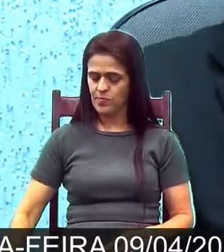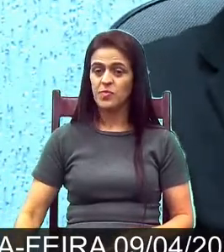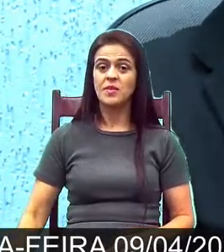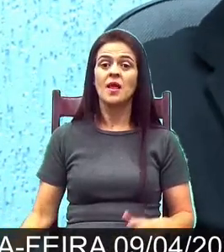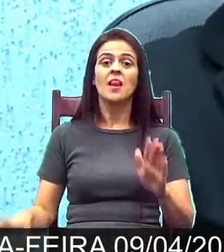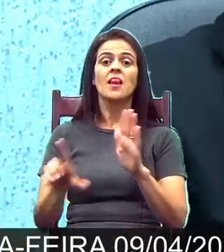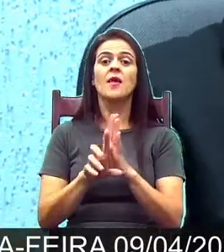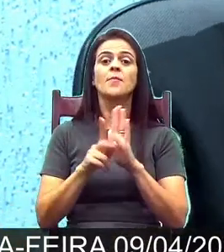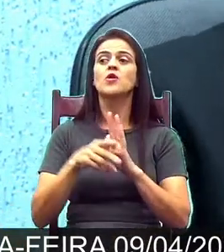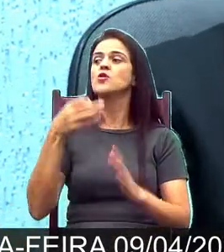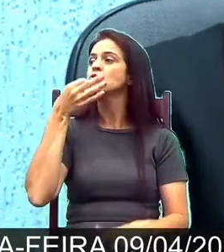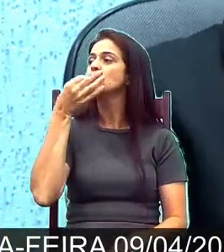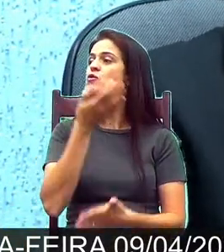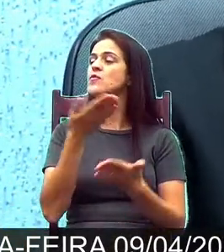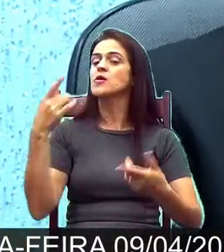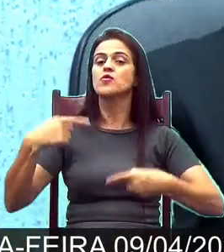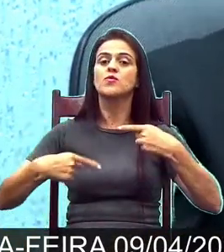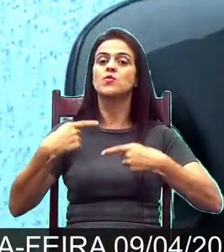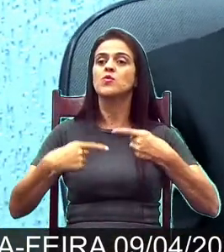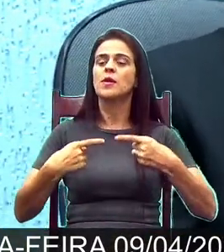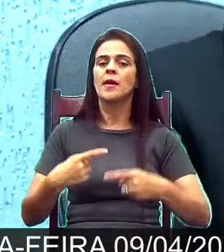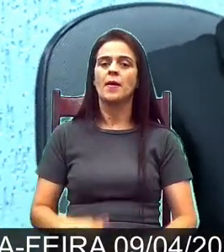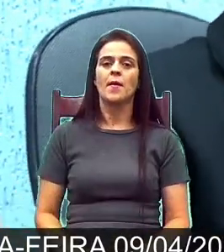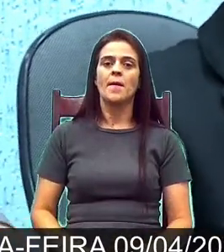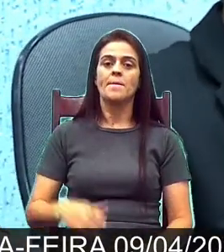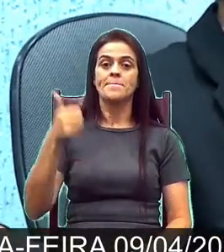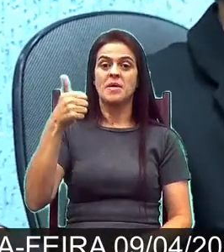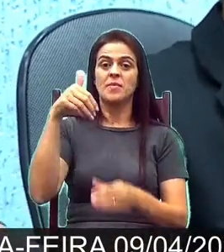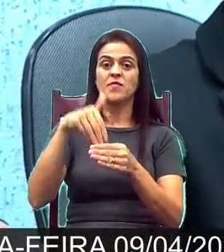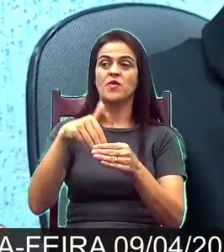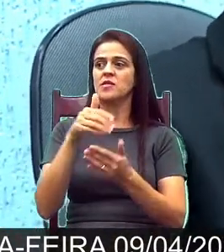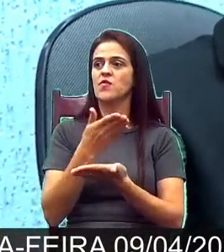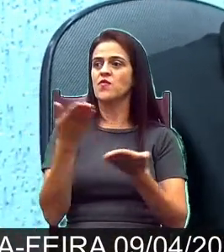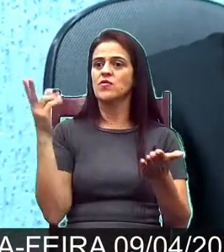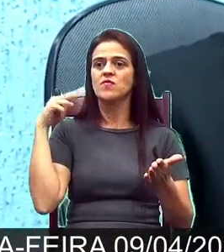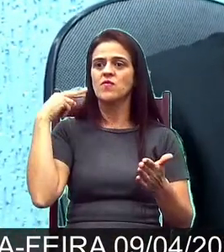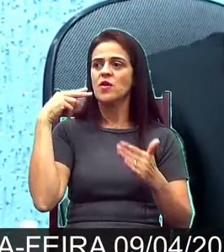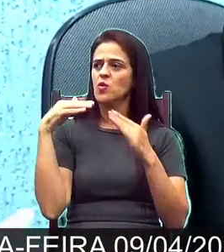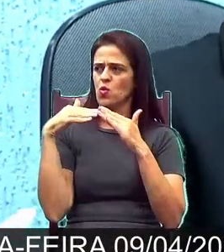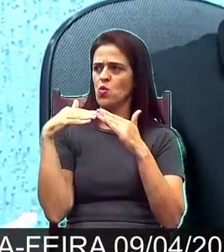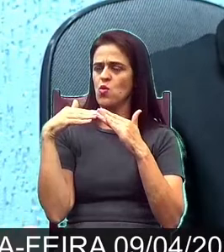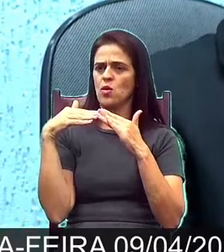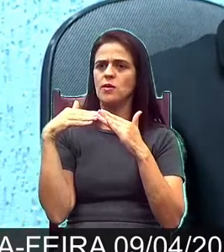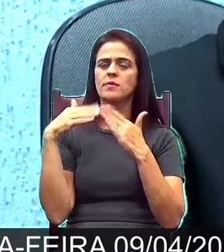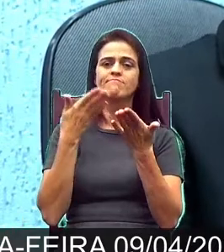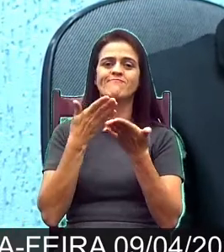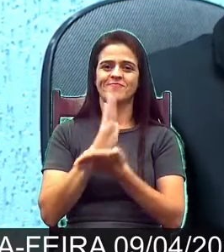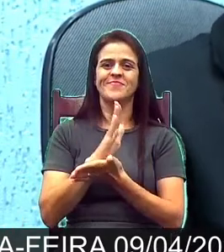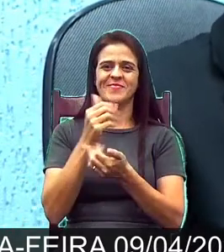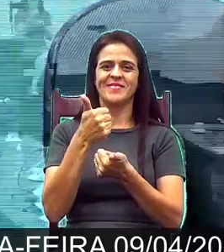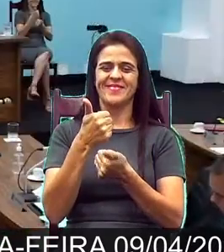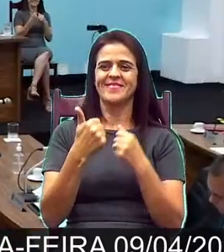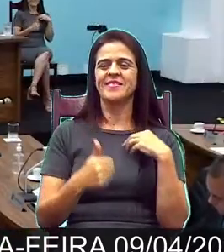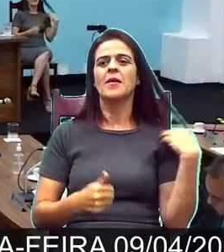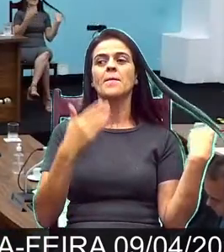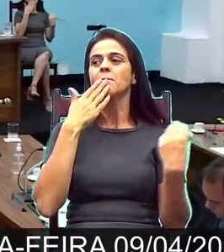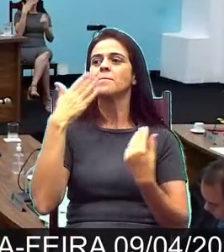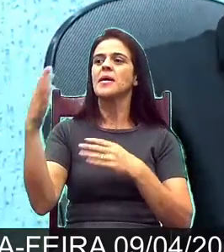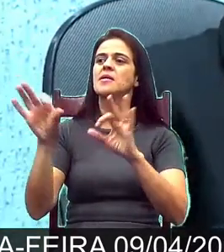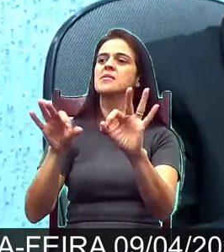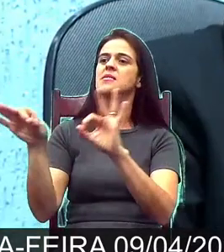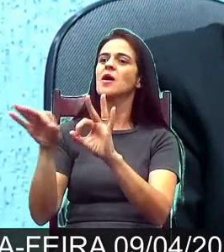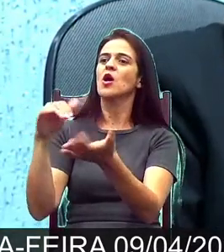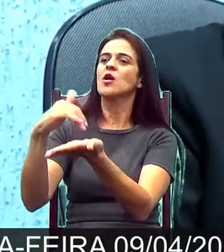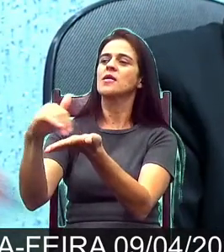Projeto em discussão. Projeto em primeira votação. Aqueles que estiverem de acordo, permaneçam como estão. Aprovado. O Departamento de